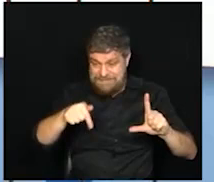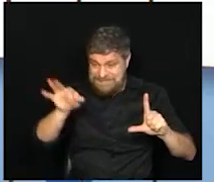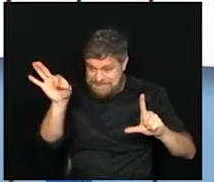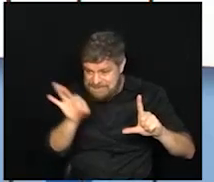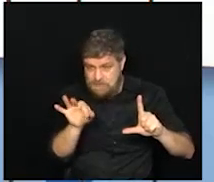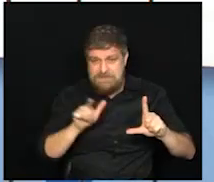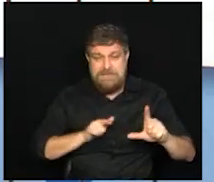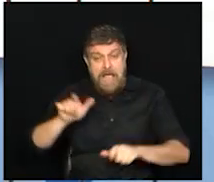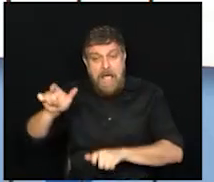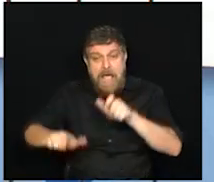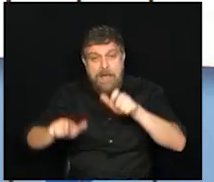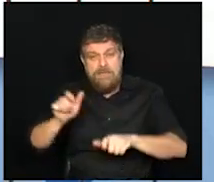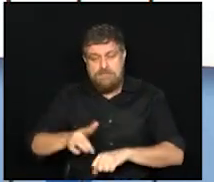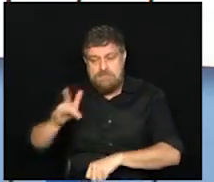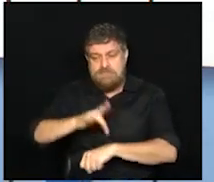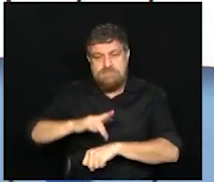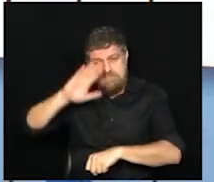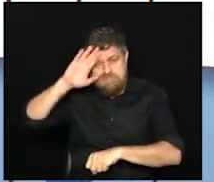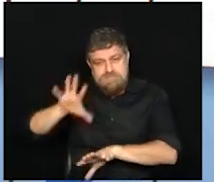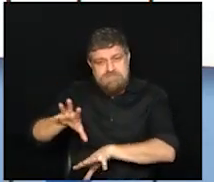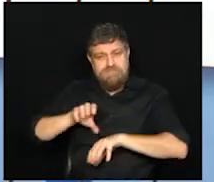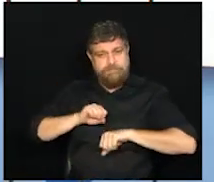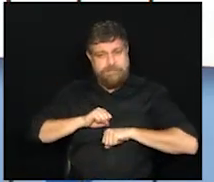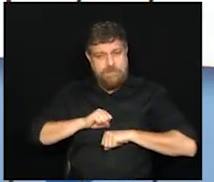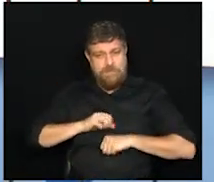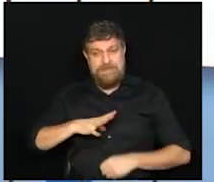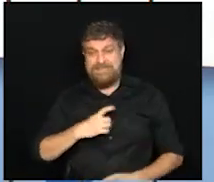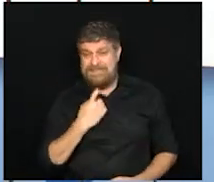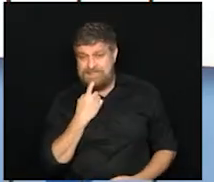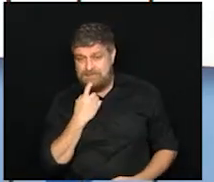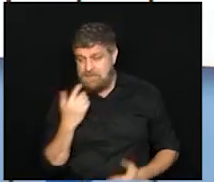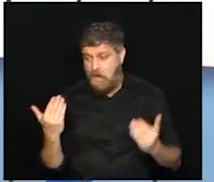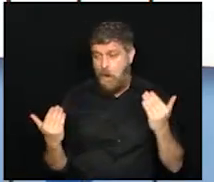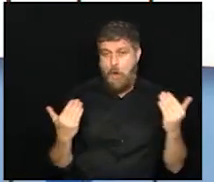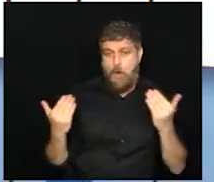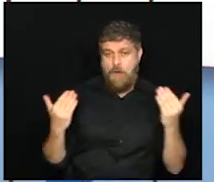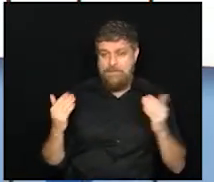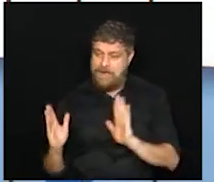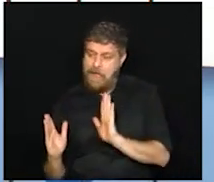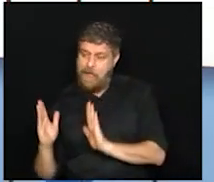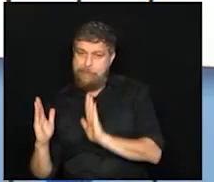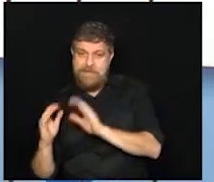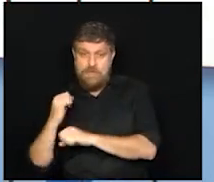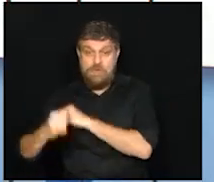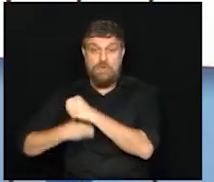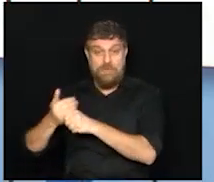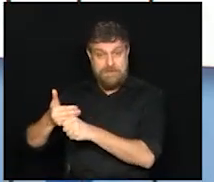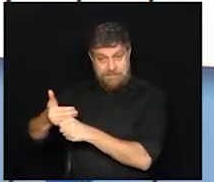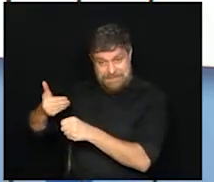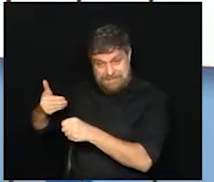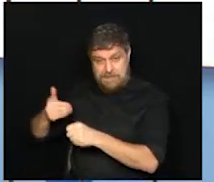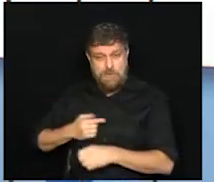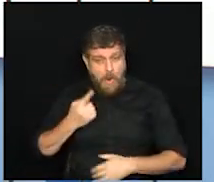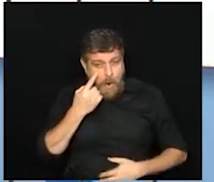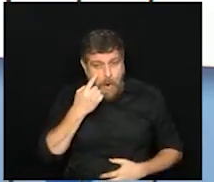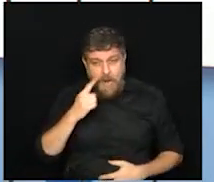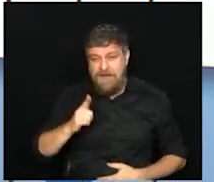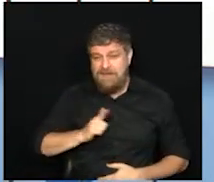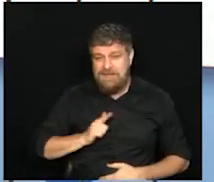45,7% nos casos de dengue na cidade em relação ao mesmo período do ano passado. Olha só,